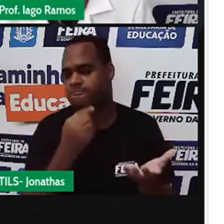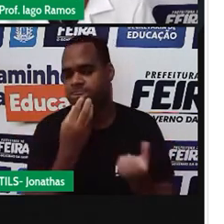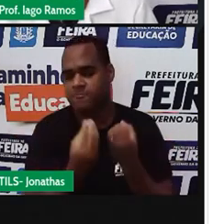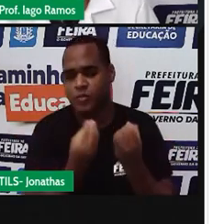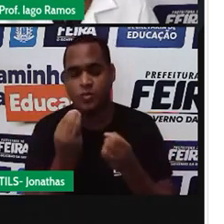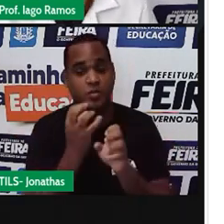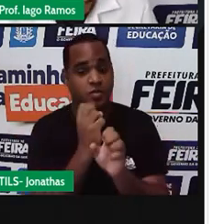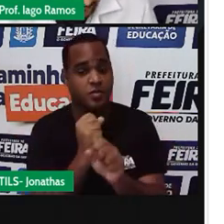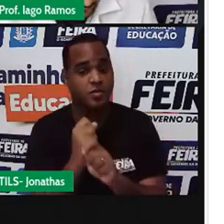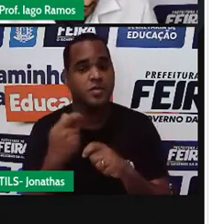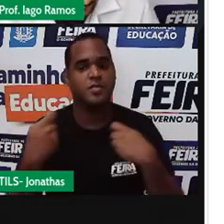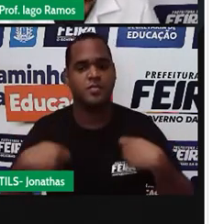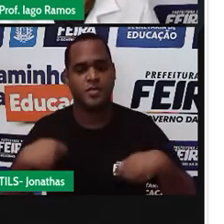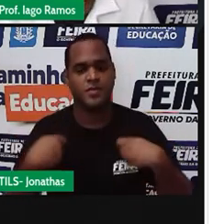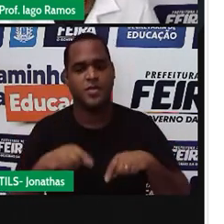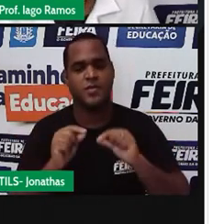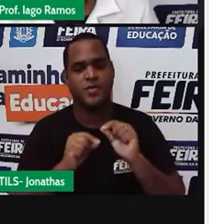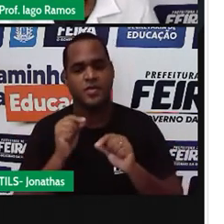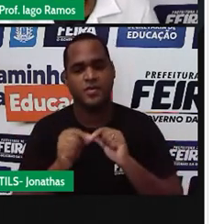só precisa